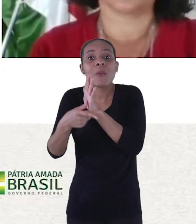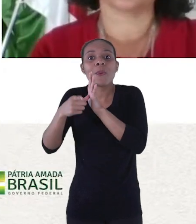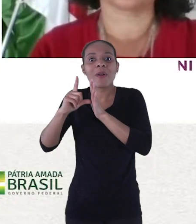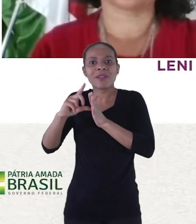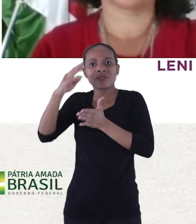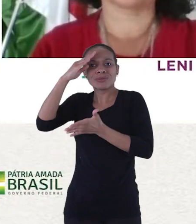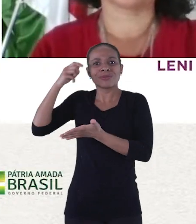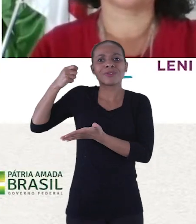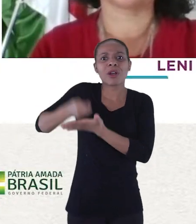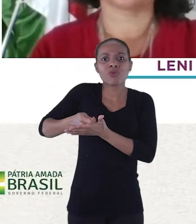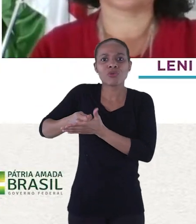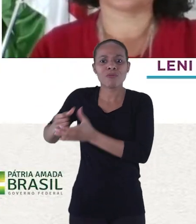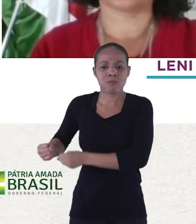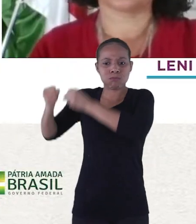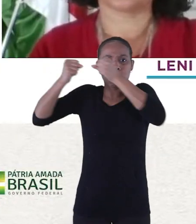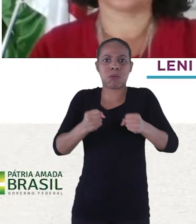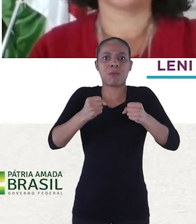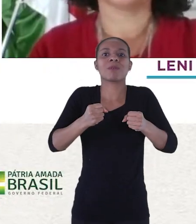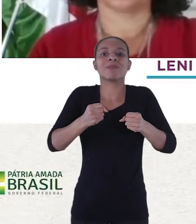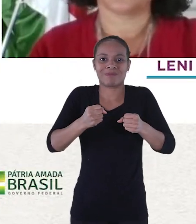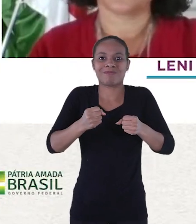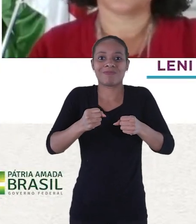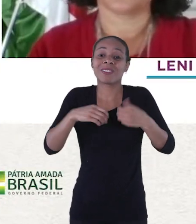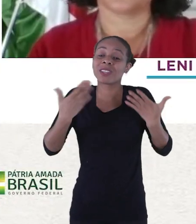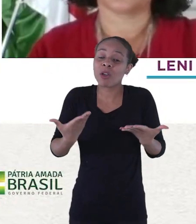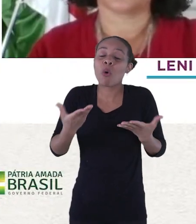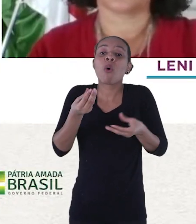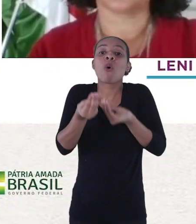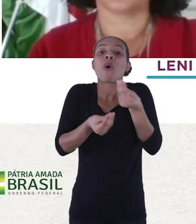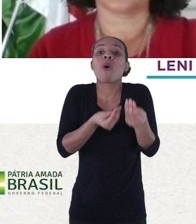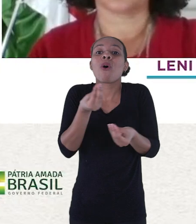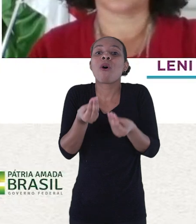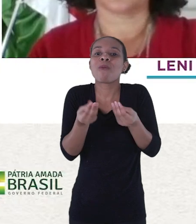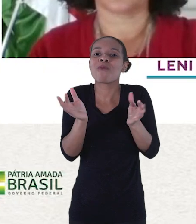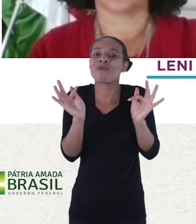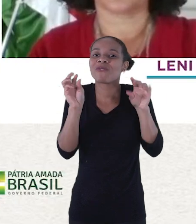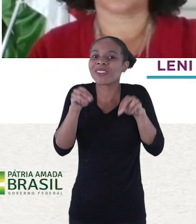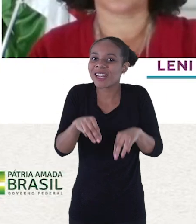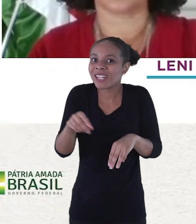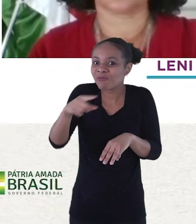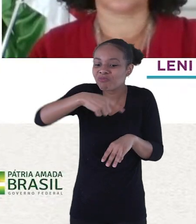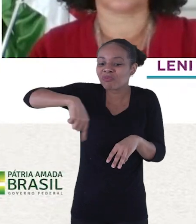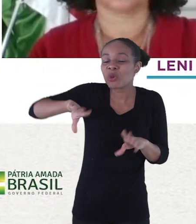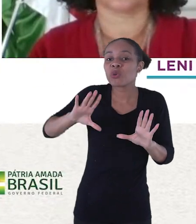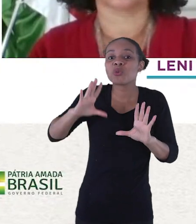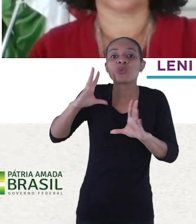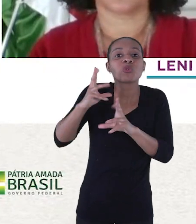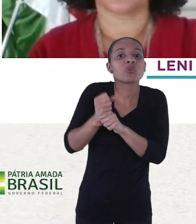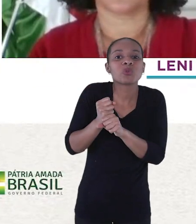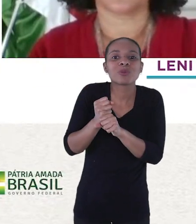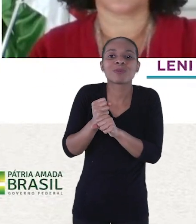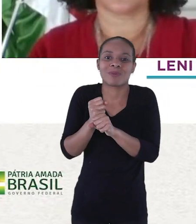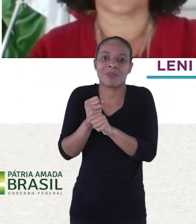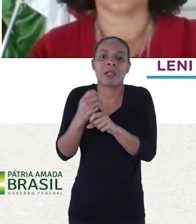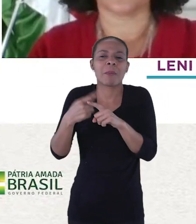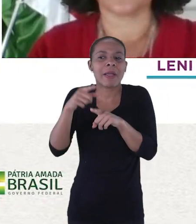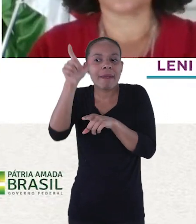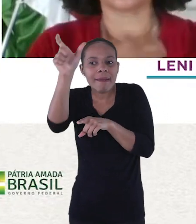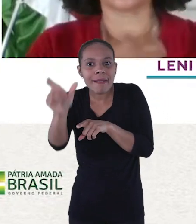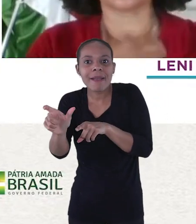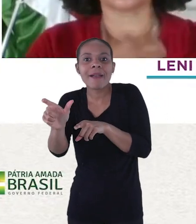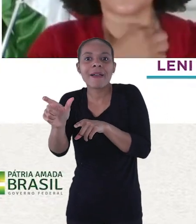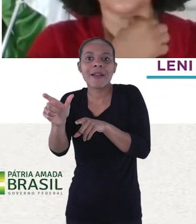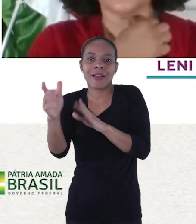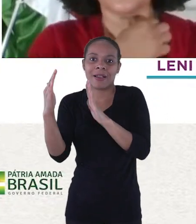seguinte, como é que se conclui tudo isso? Porque a Carolina morava em Santana, quando ela saiu da favela do Canindé,